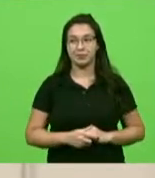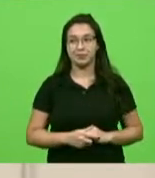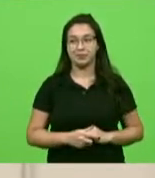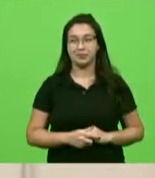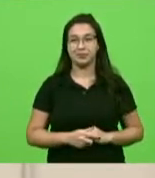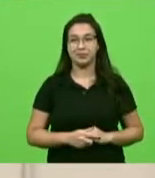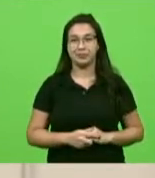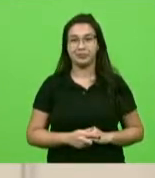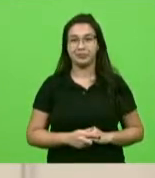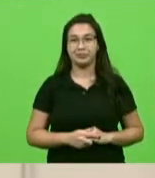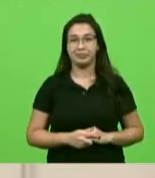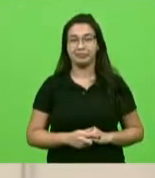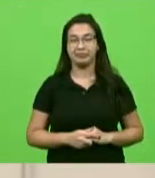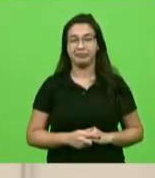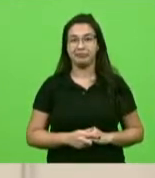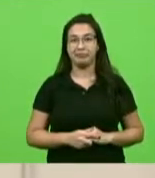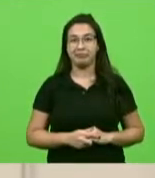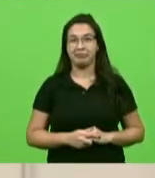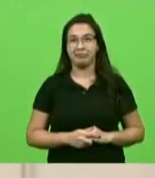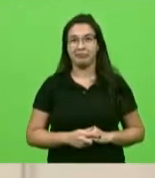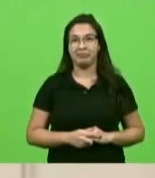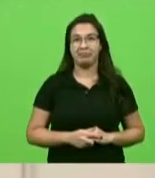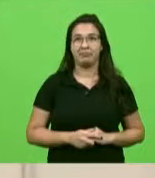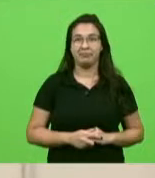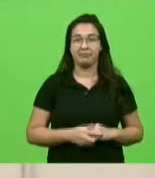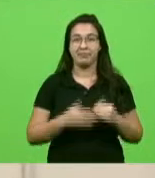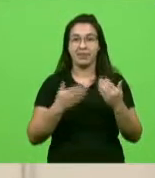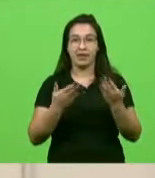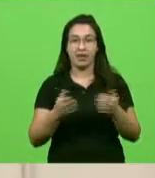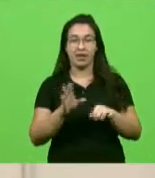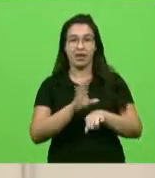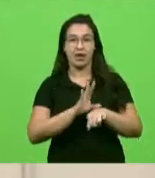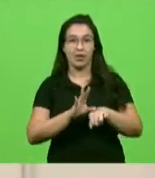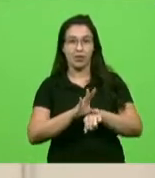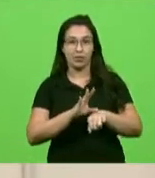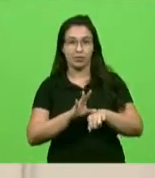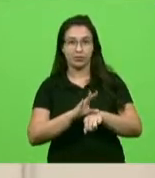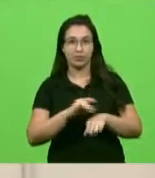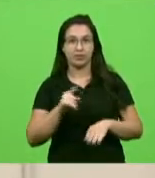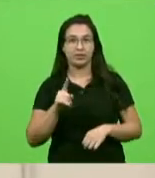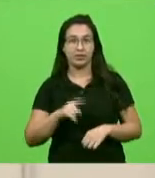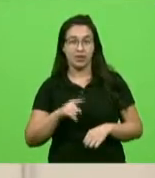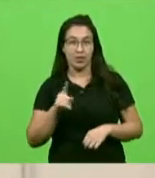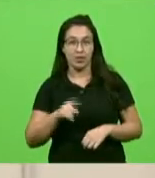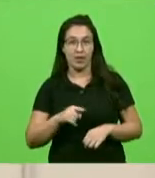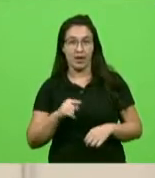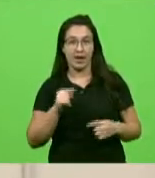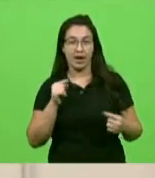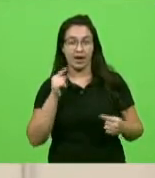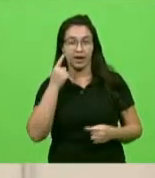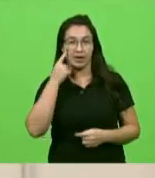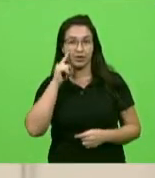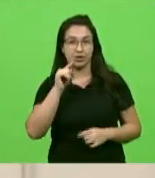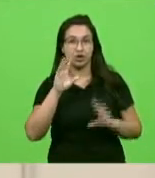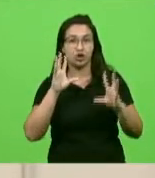Como referida Carta Magna é fundamento de validade de todas as constituições